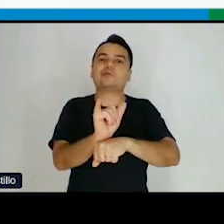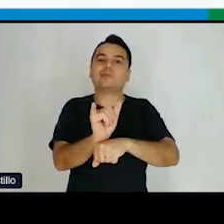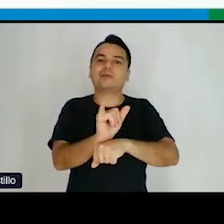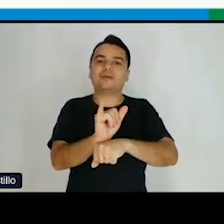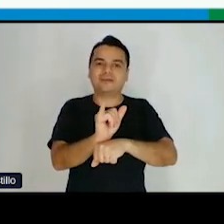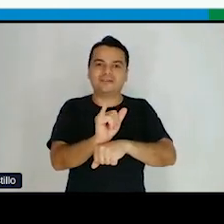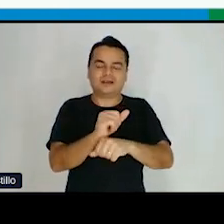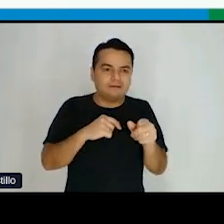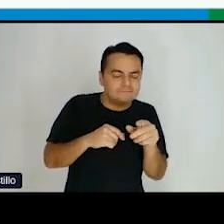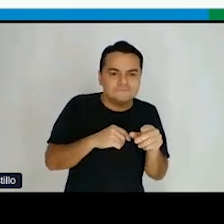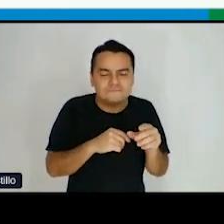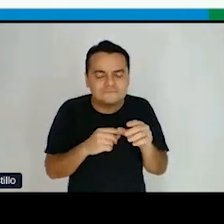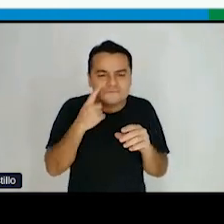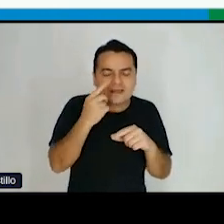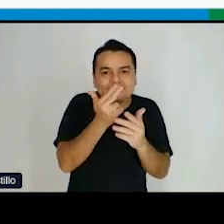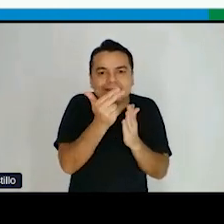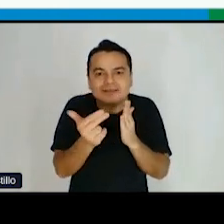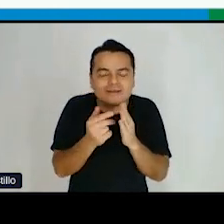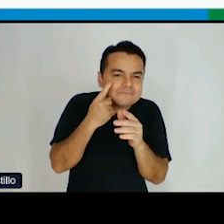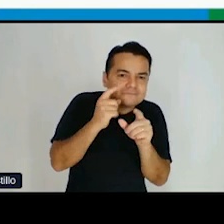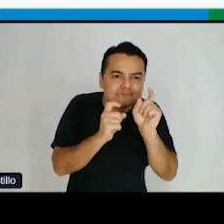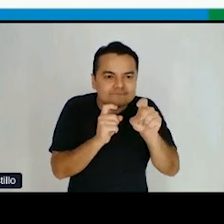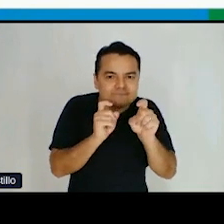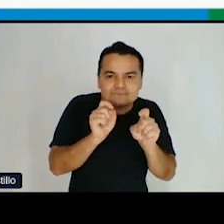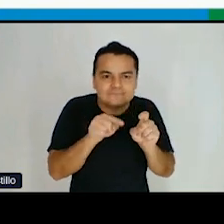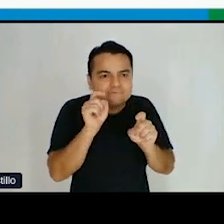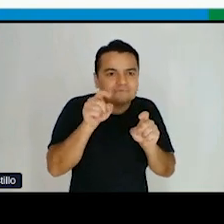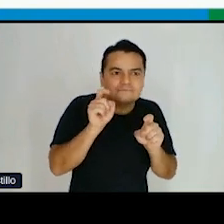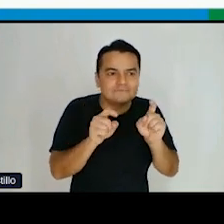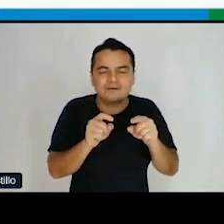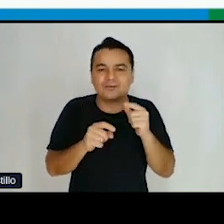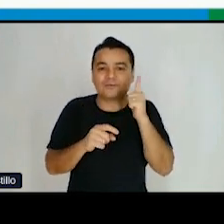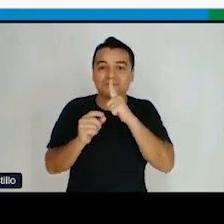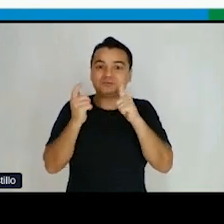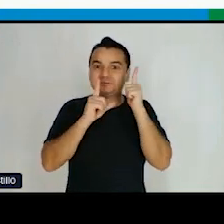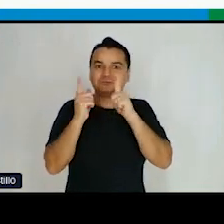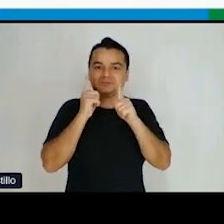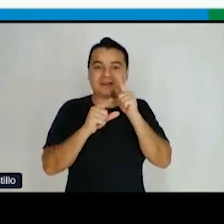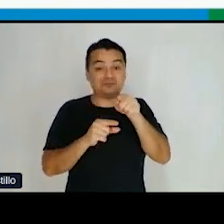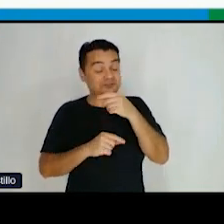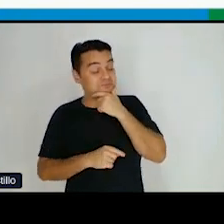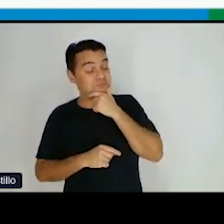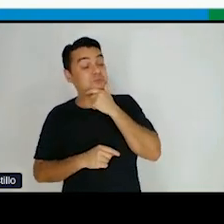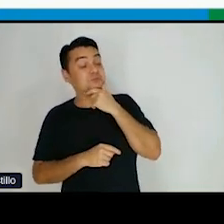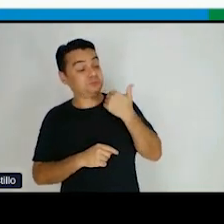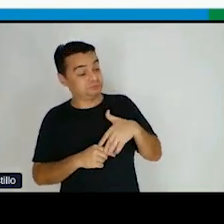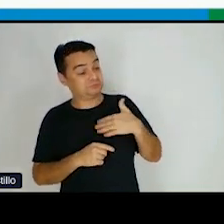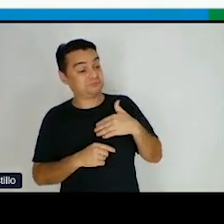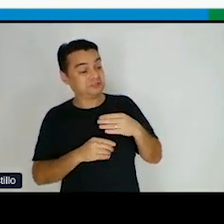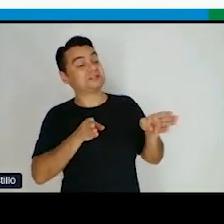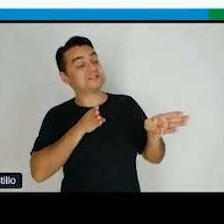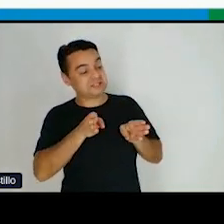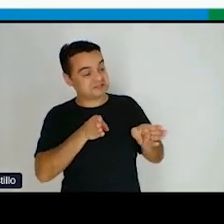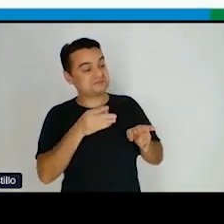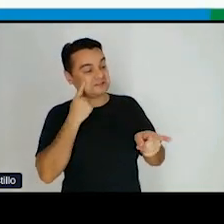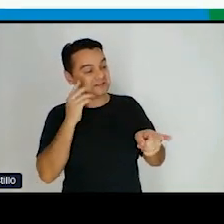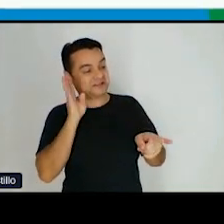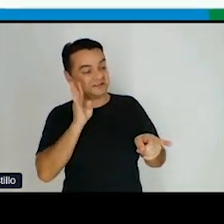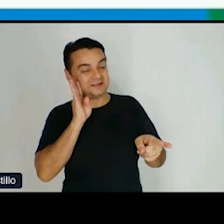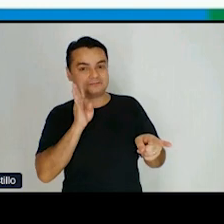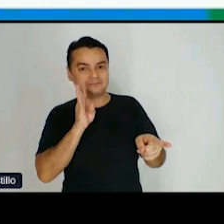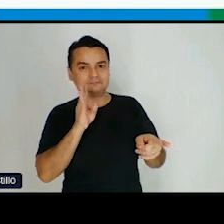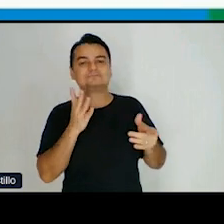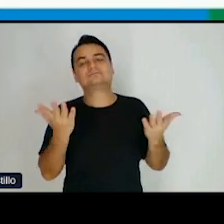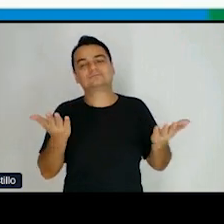intuitivo para ele assistir o seu desenho, quando a gente pensa nisso e fala, puxa, isso é acessibilidade. As coisas